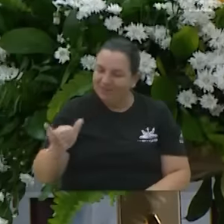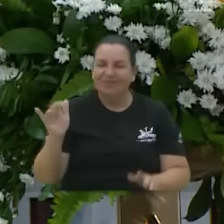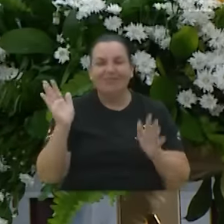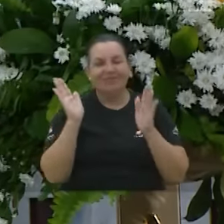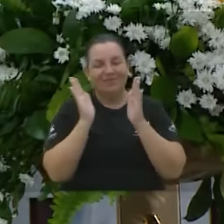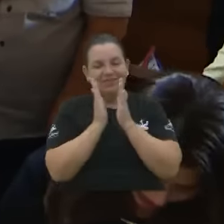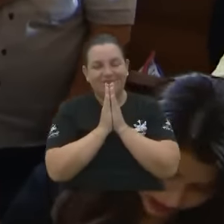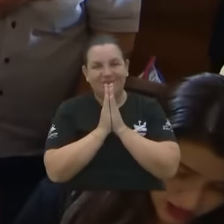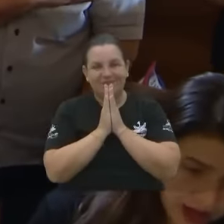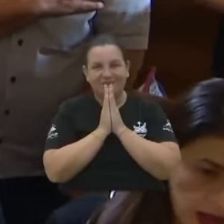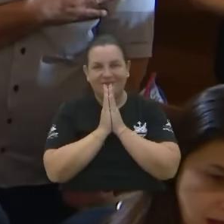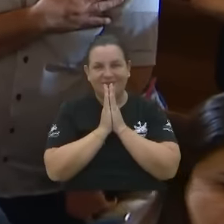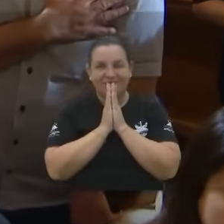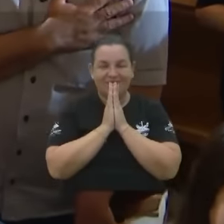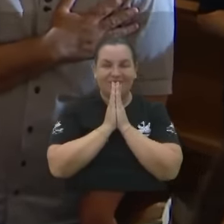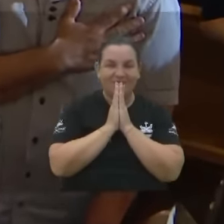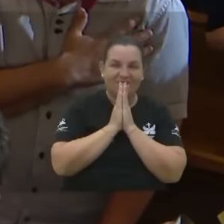pecados.